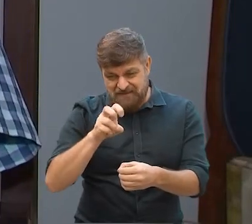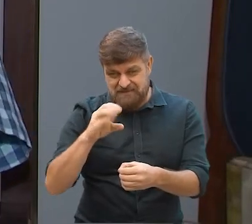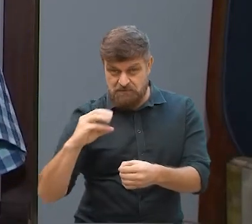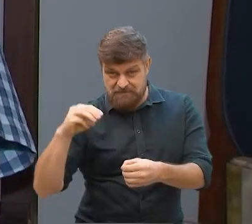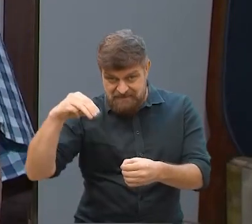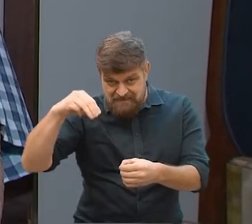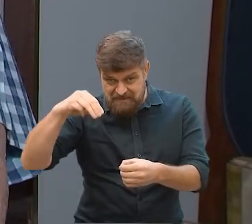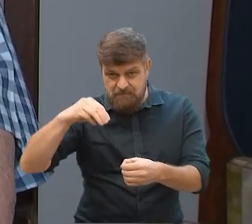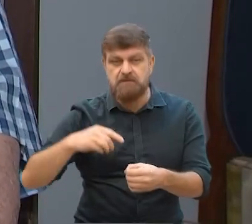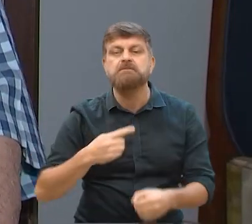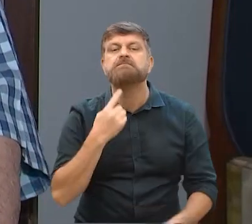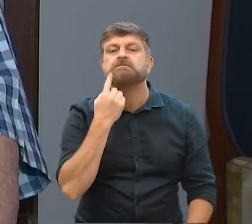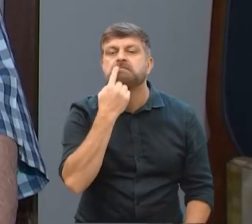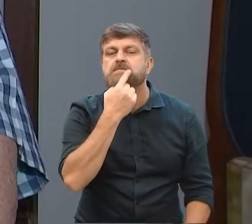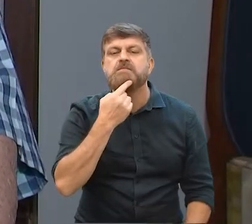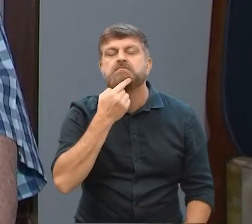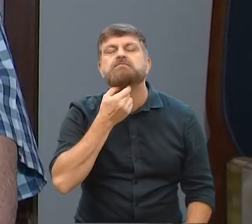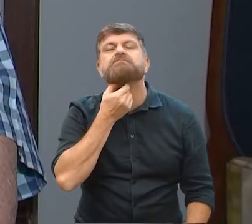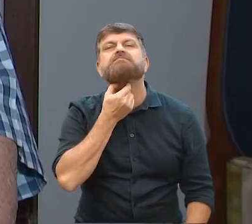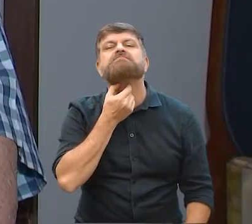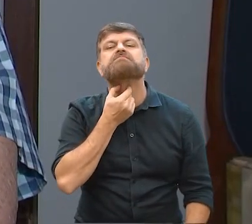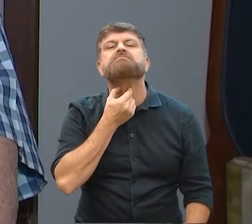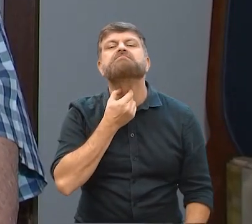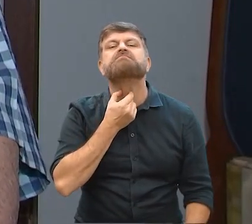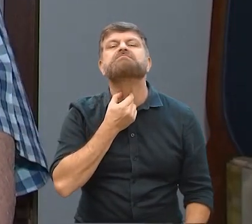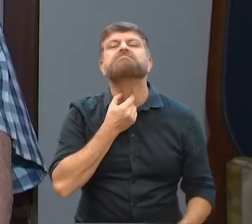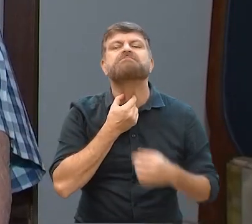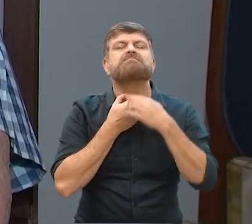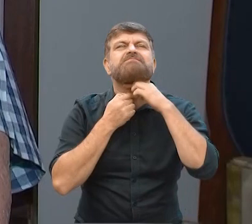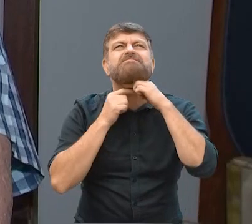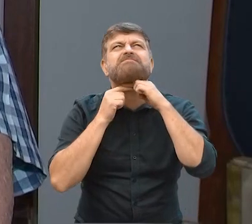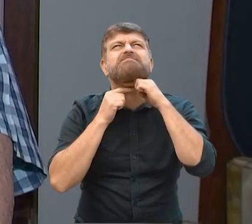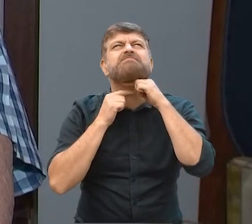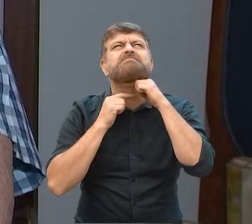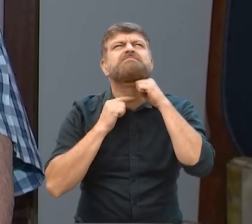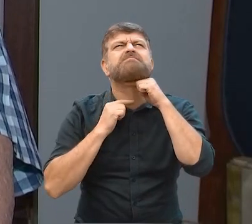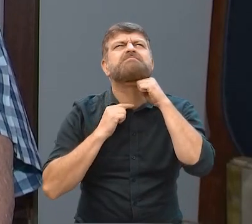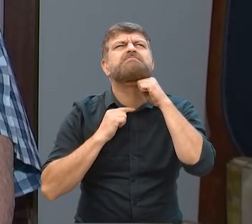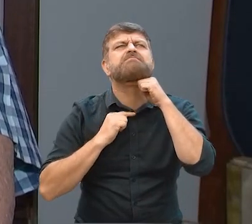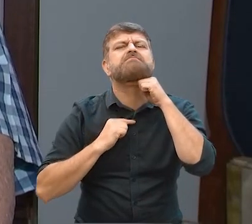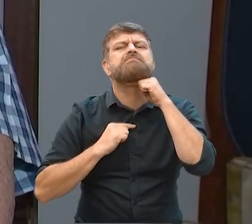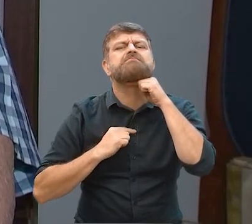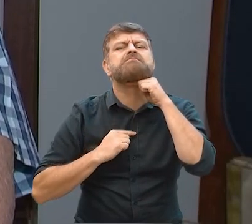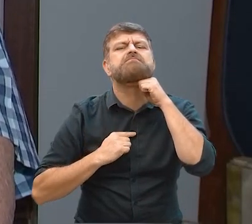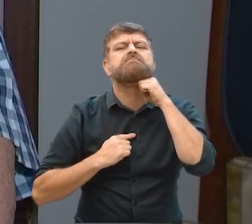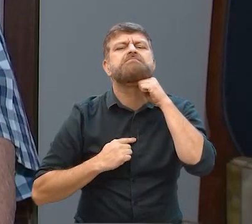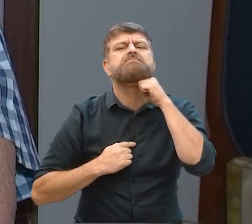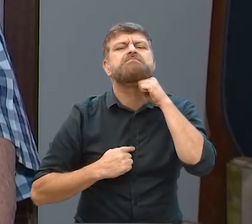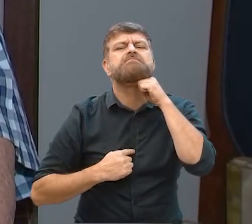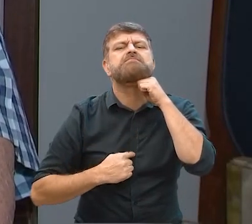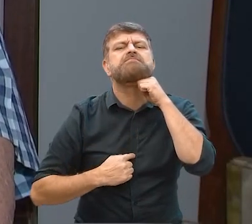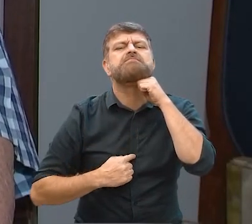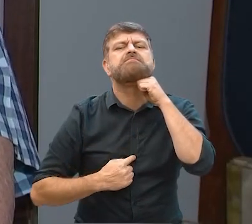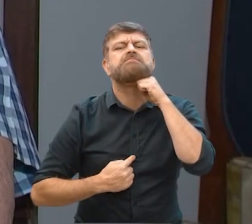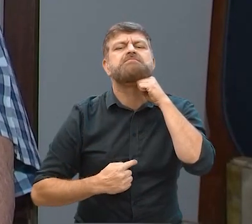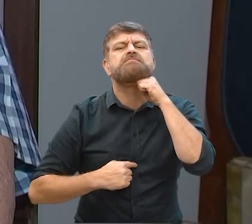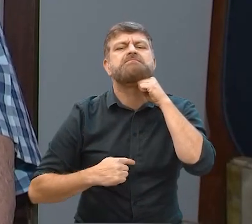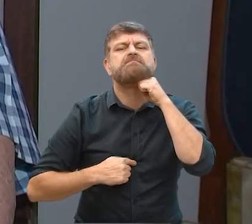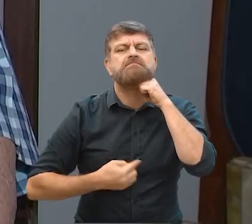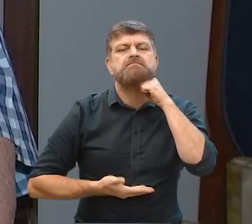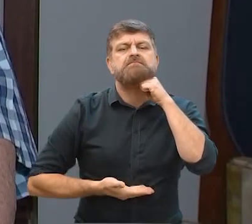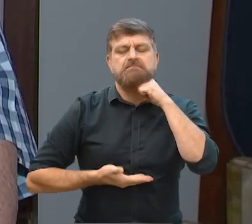26 centímetros. Ele se inicia na parte média do pescoço, aqui na região cervical, atravessa todo o